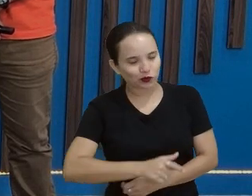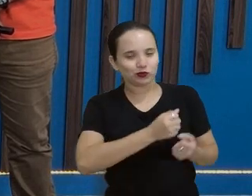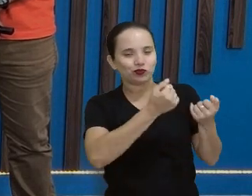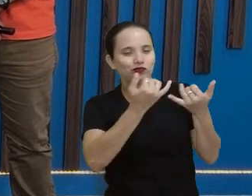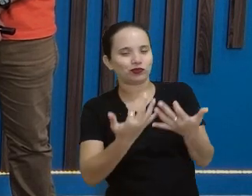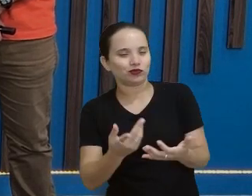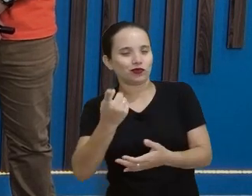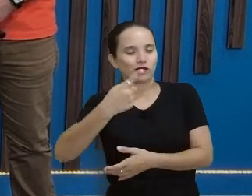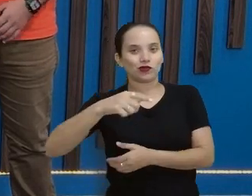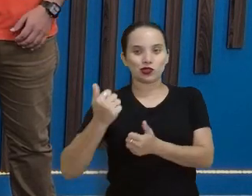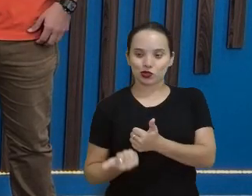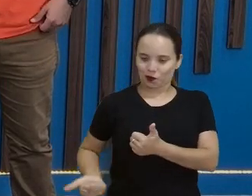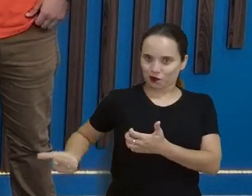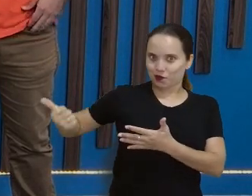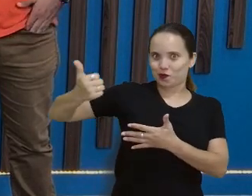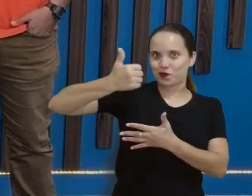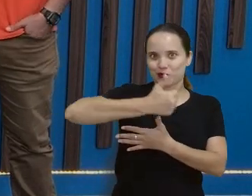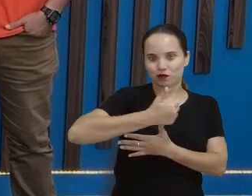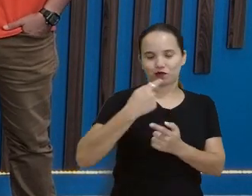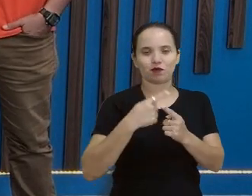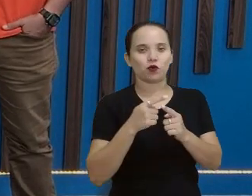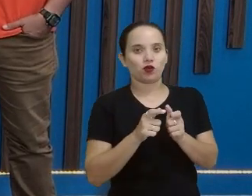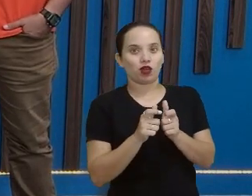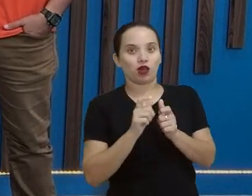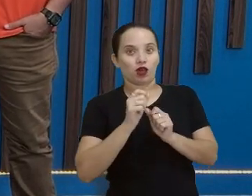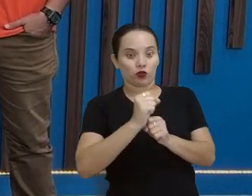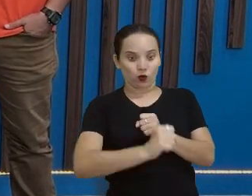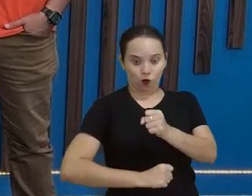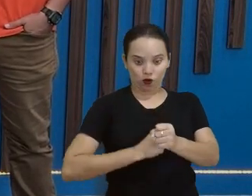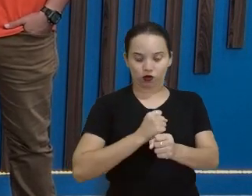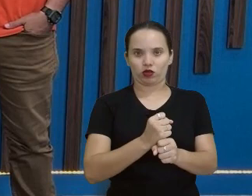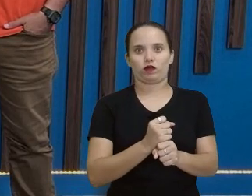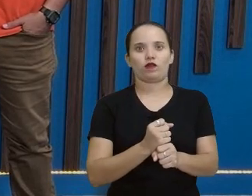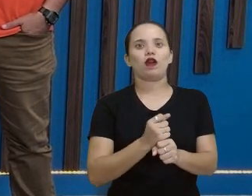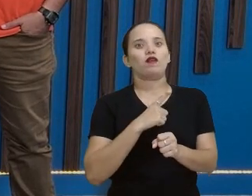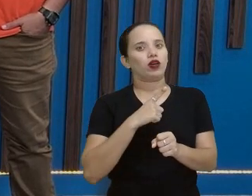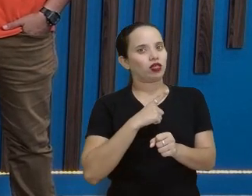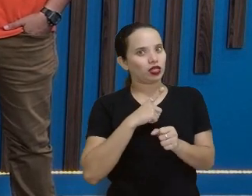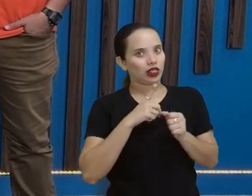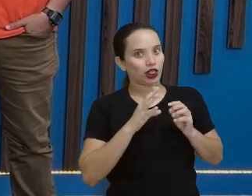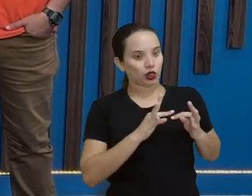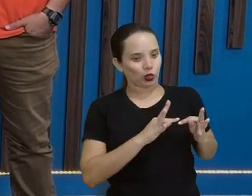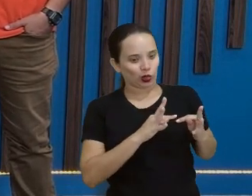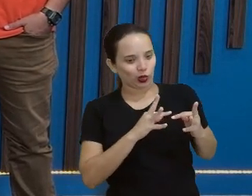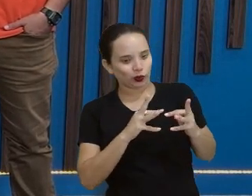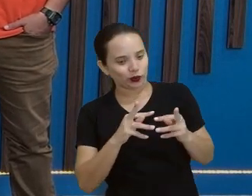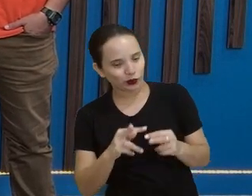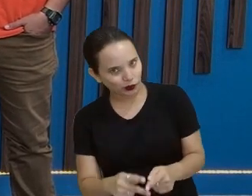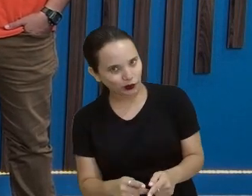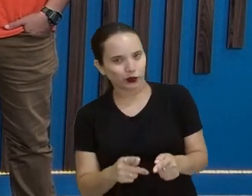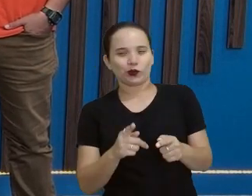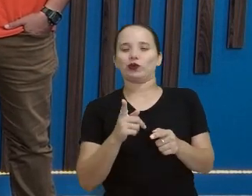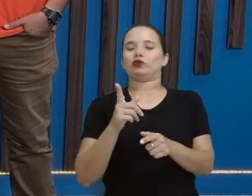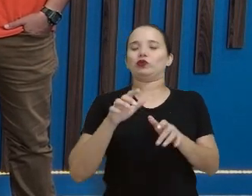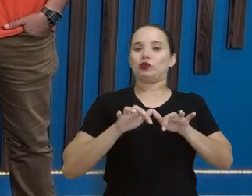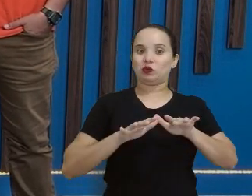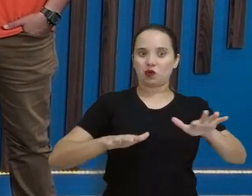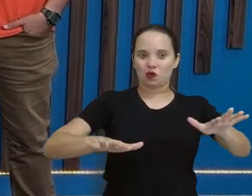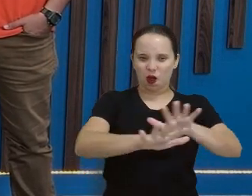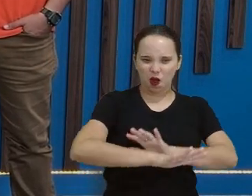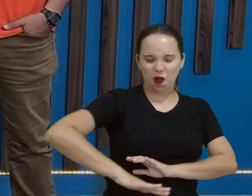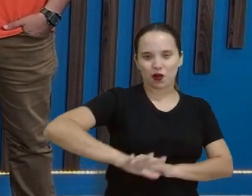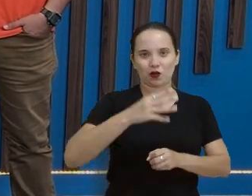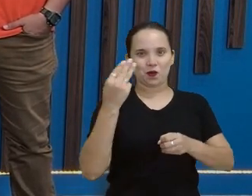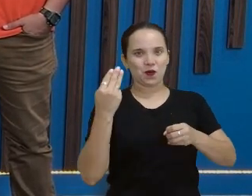privilegiados, porque ano que vem a gente vai expandir esse projeto para nossa rede municipal, mas vocês que começaram, viu? Pioneiros, papel